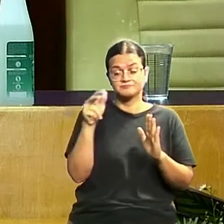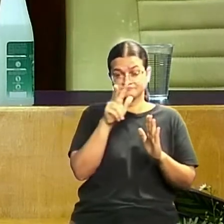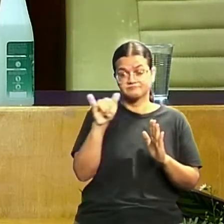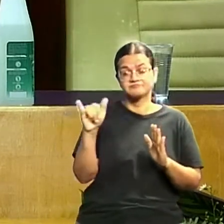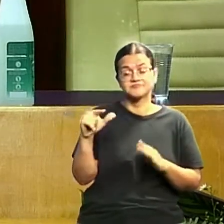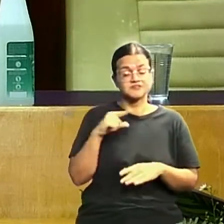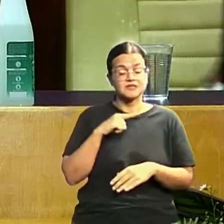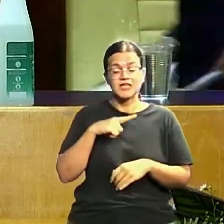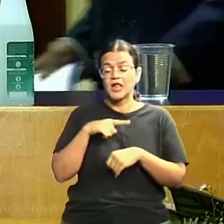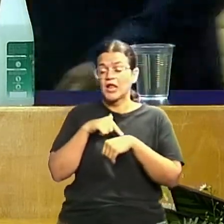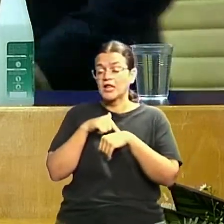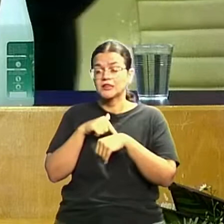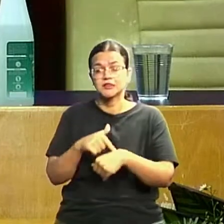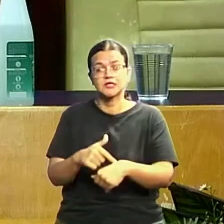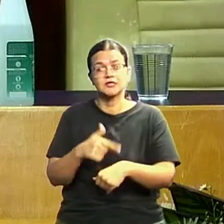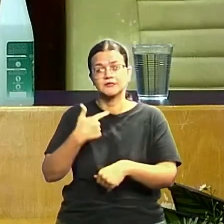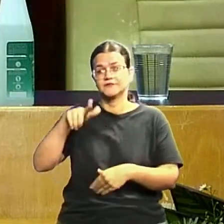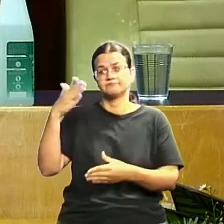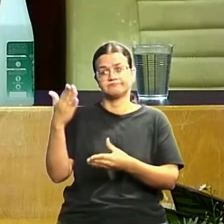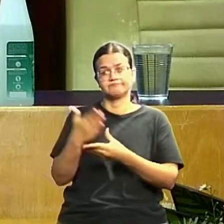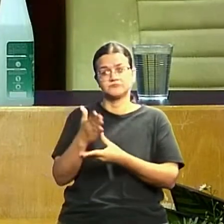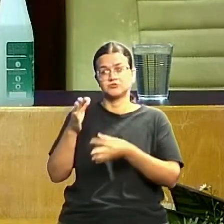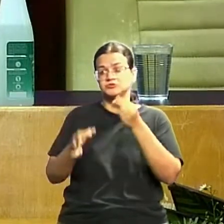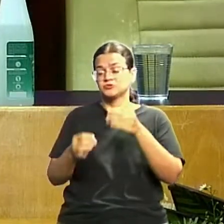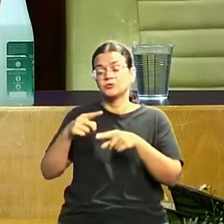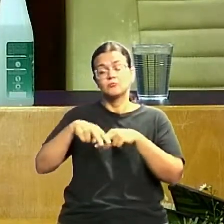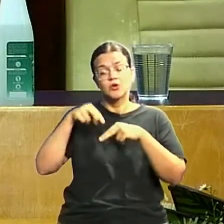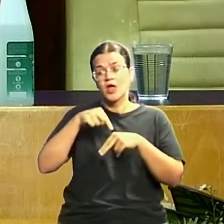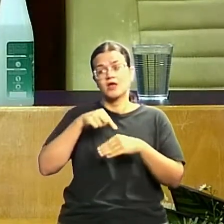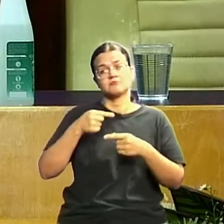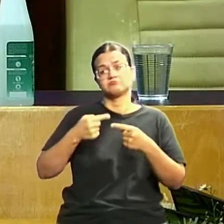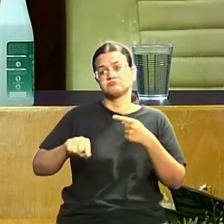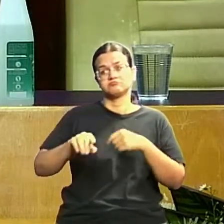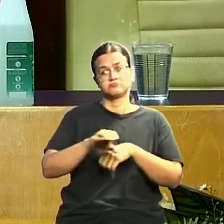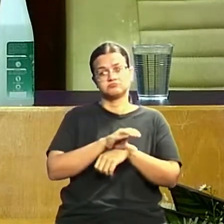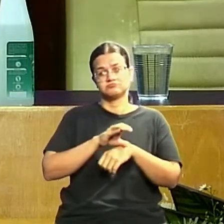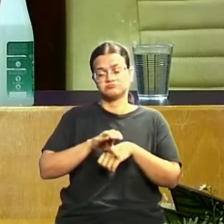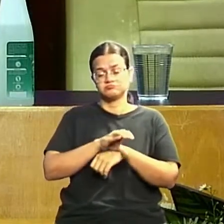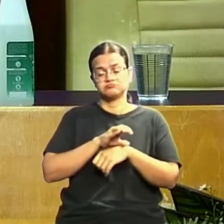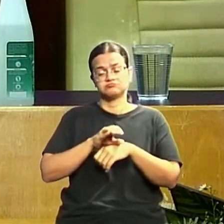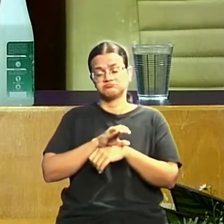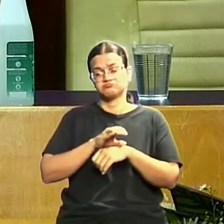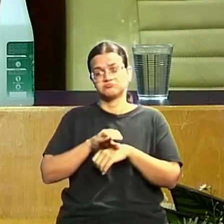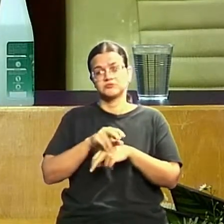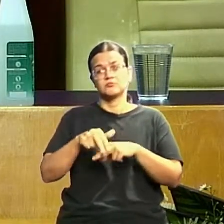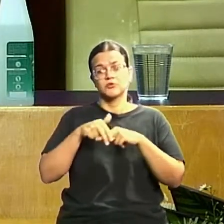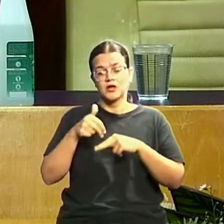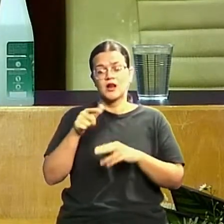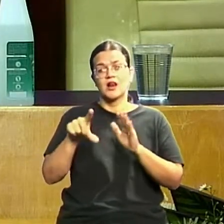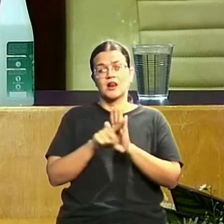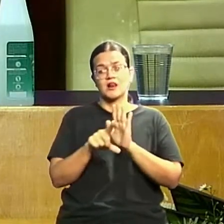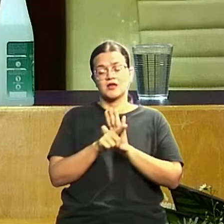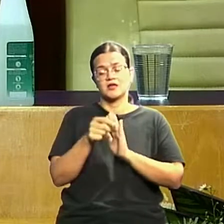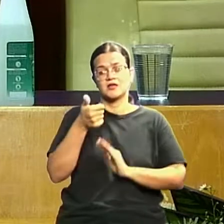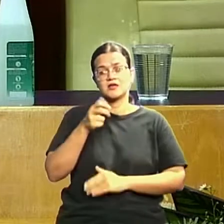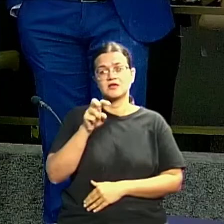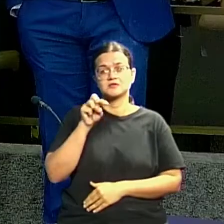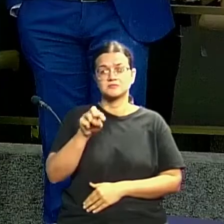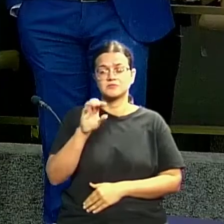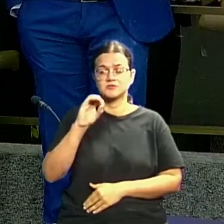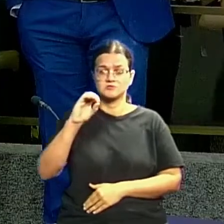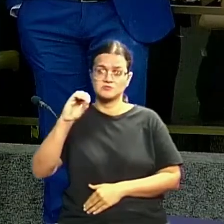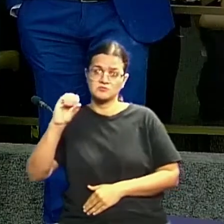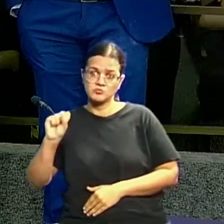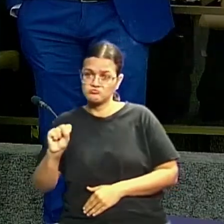haverá imediatamente uma ação direta de inconstitucionalidade, conforme o artigo e a Lei 15.008.